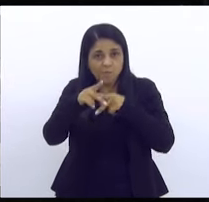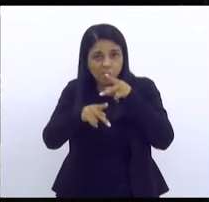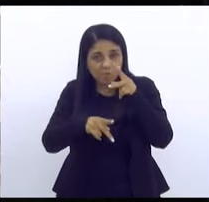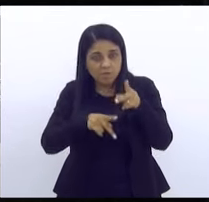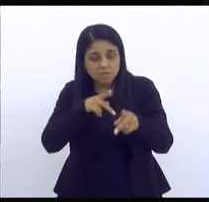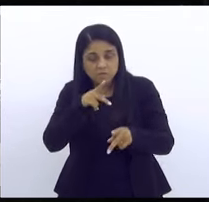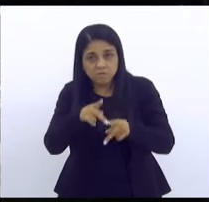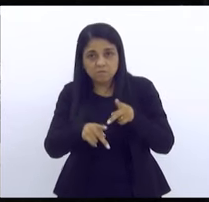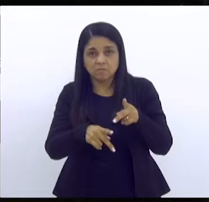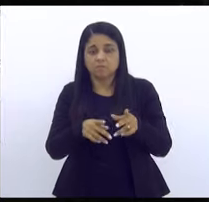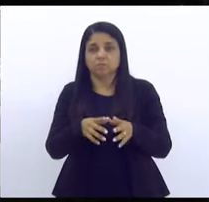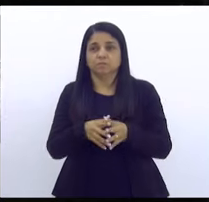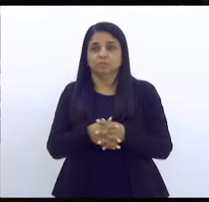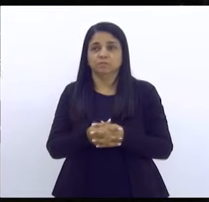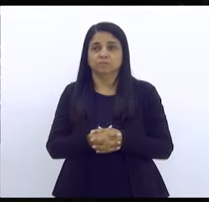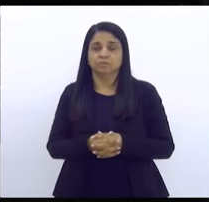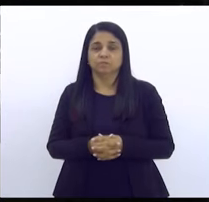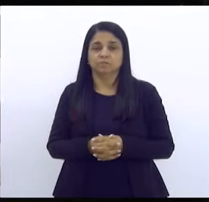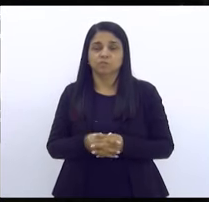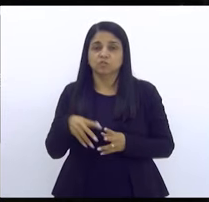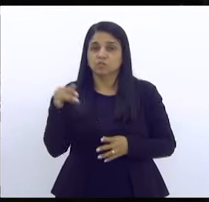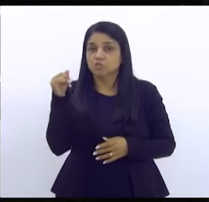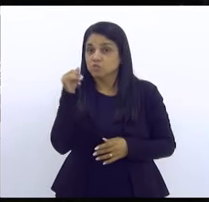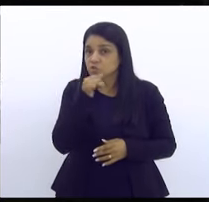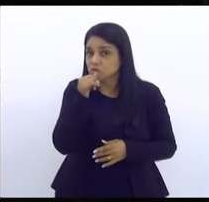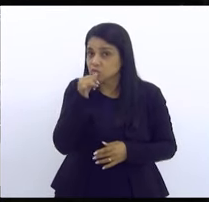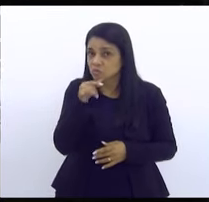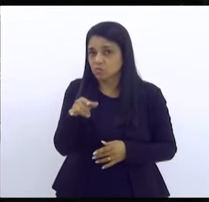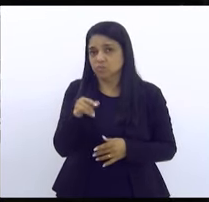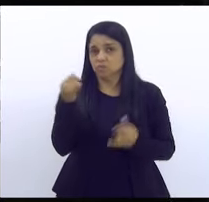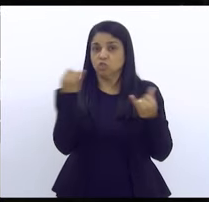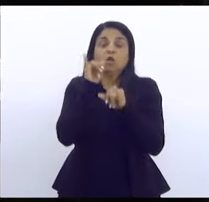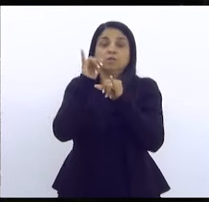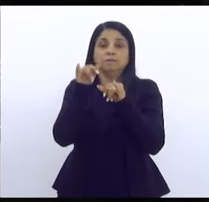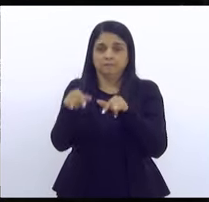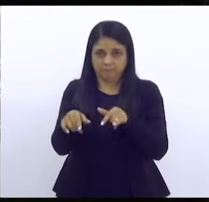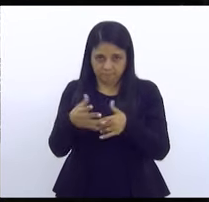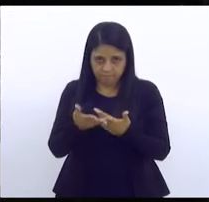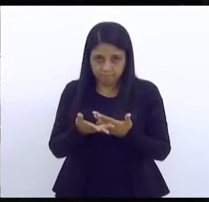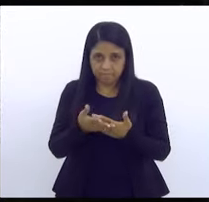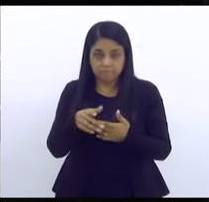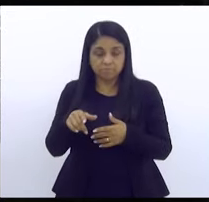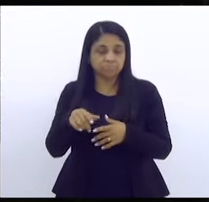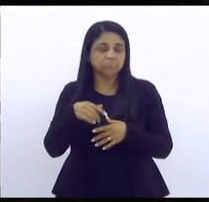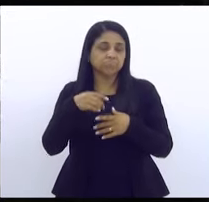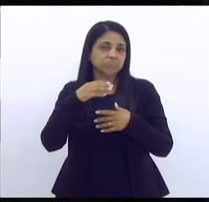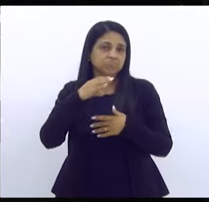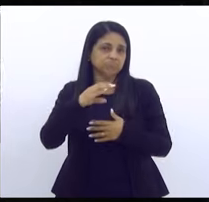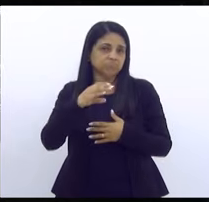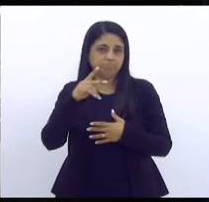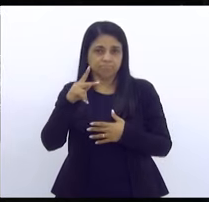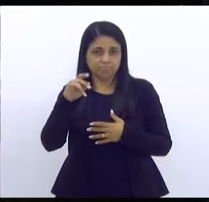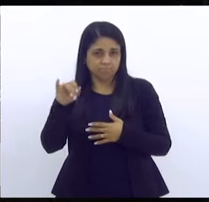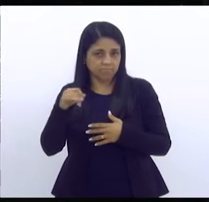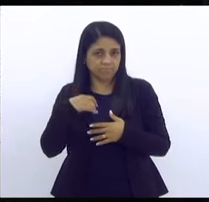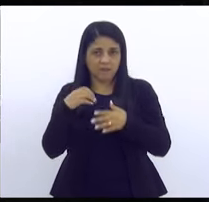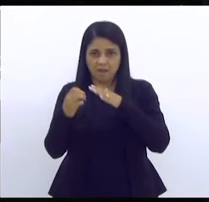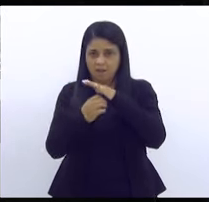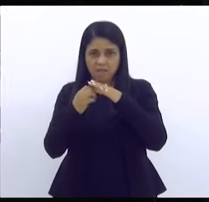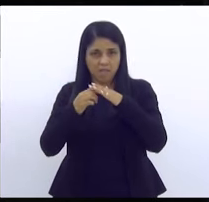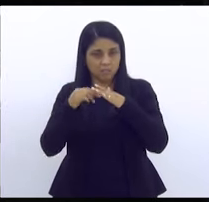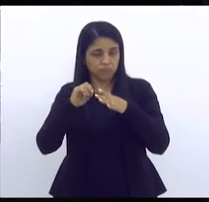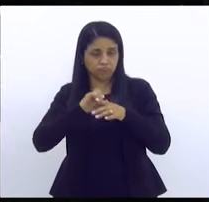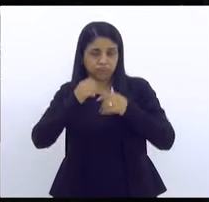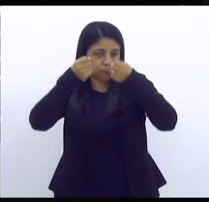mais. A Enel não explicou aqui na audiência pública, onde vários deputados aguerridos se